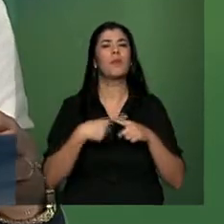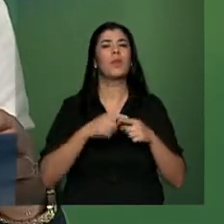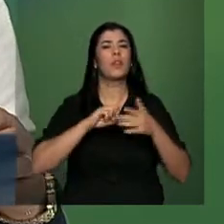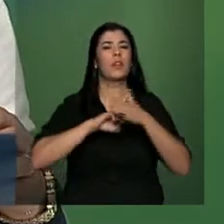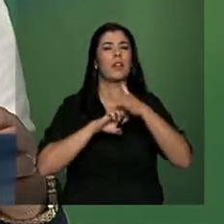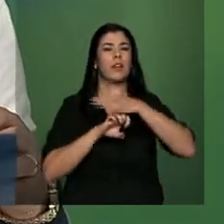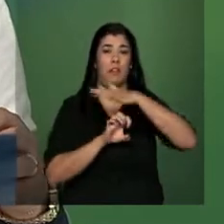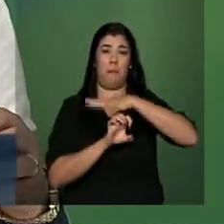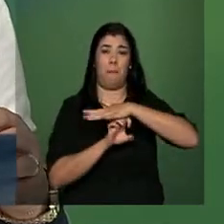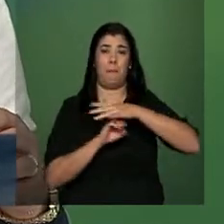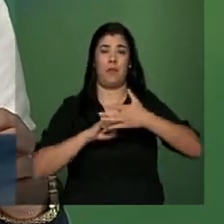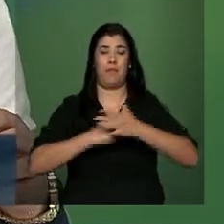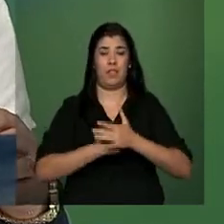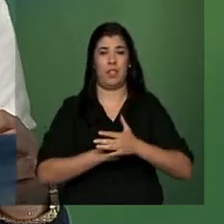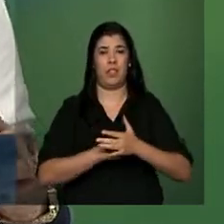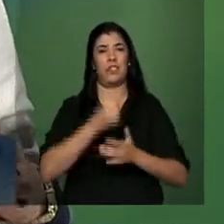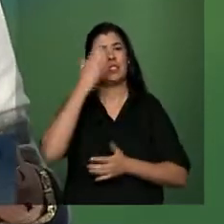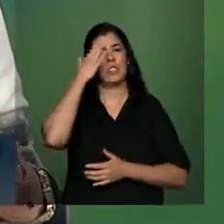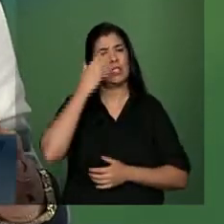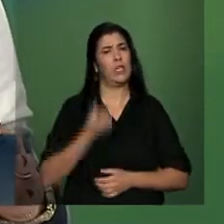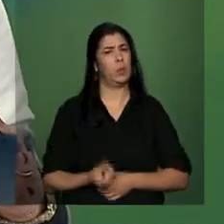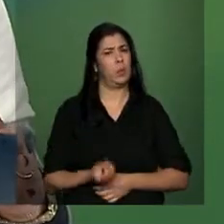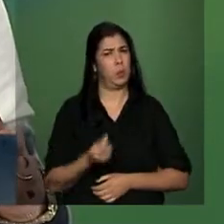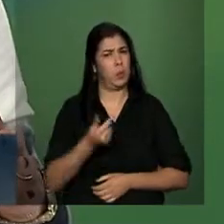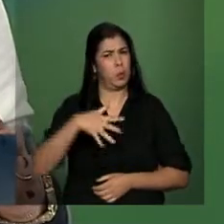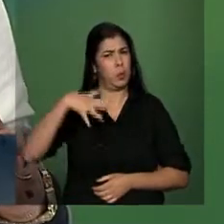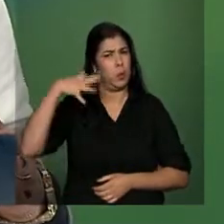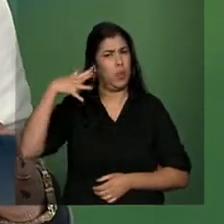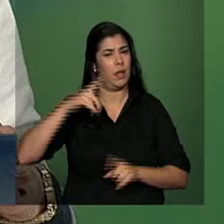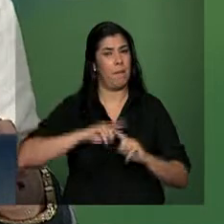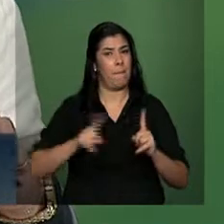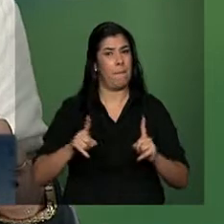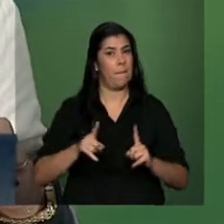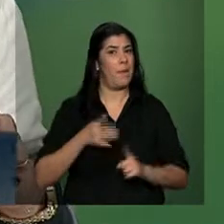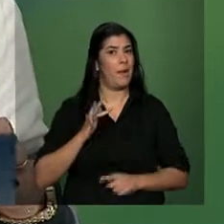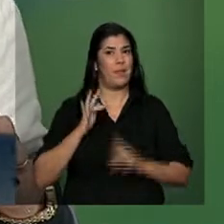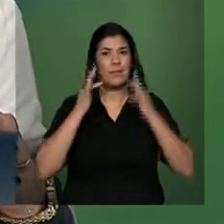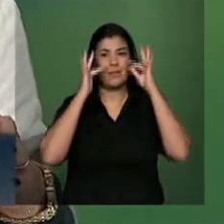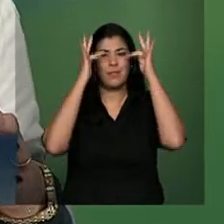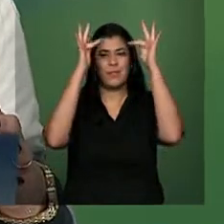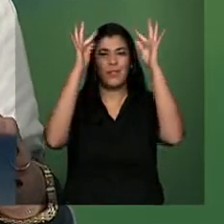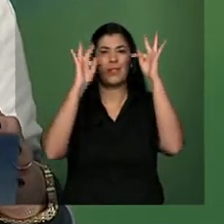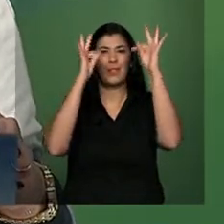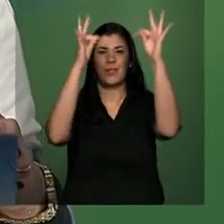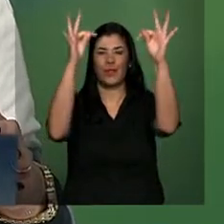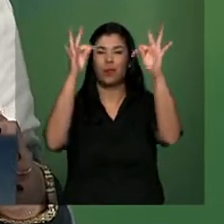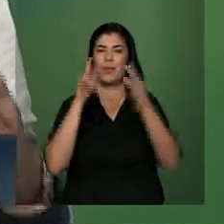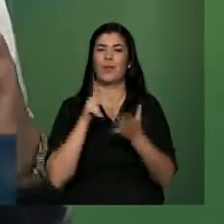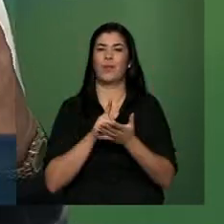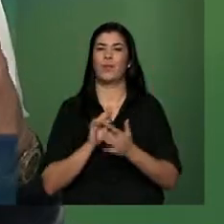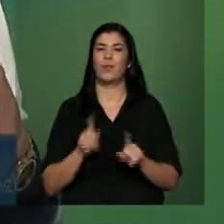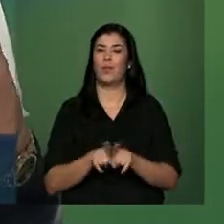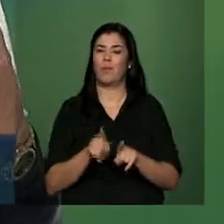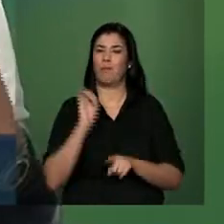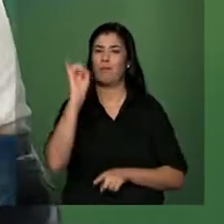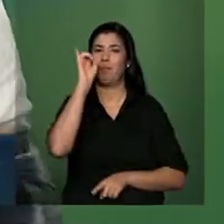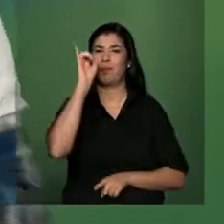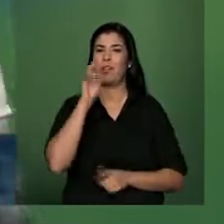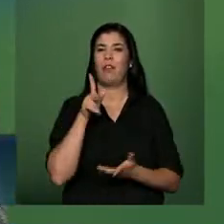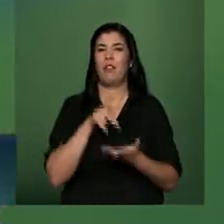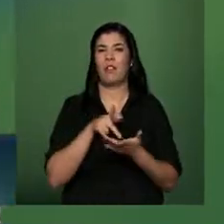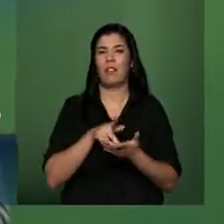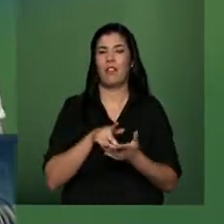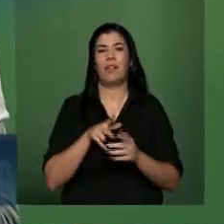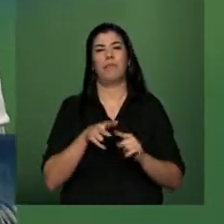um sistema que inicialmente pode custar caro, mas ele fica para o resto da vida e apenas com a manutenção de atualização. Então, nós queremos, com